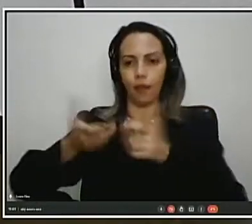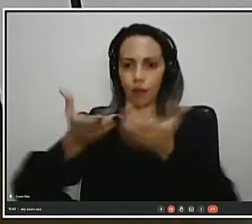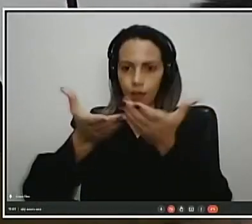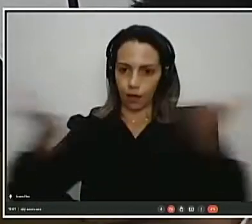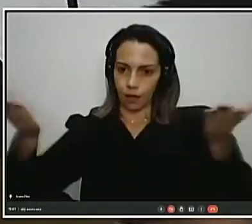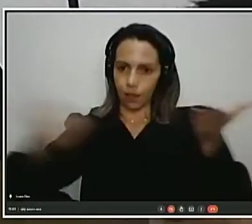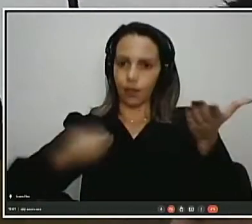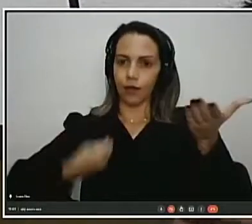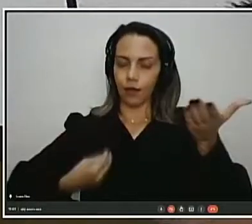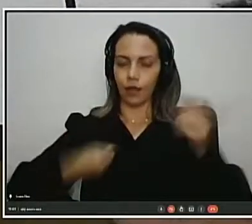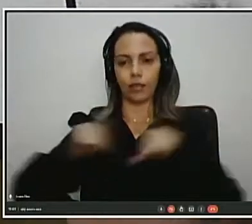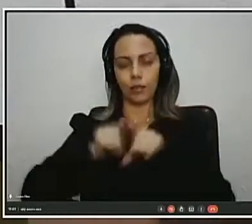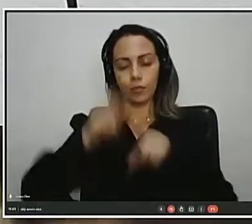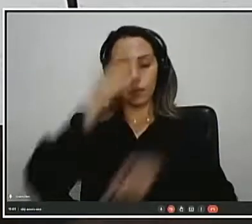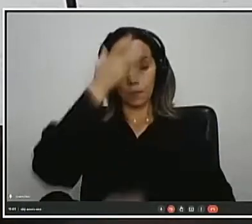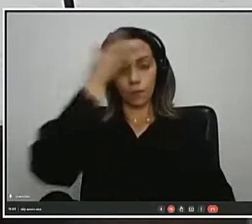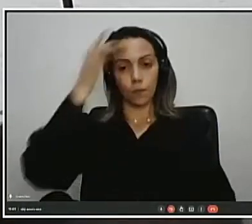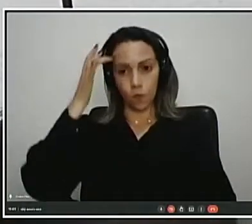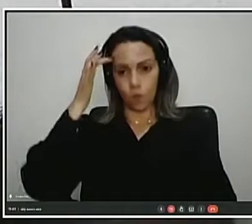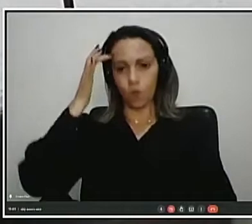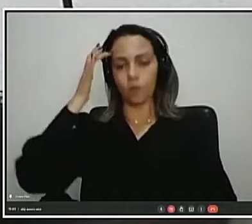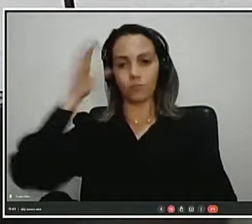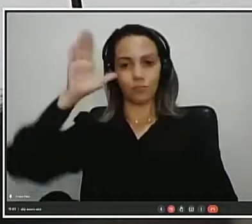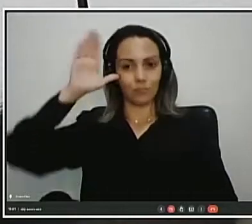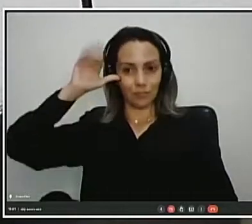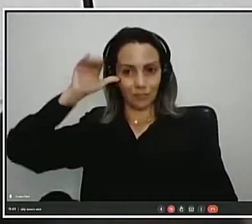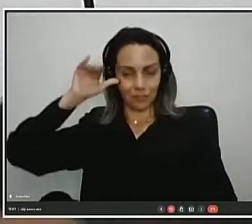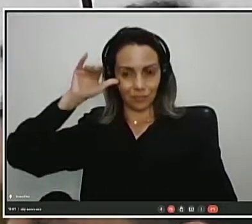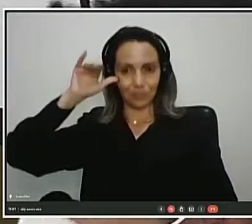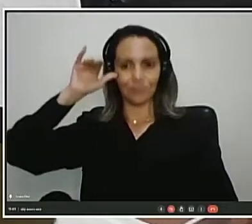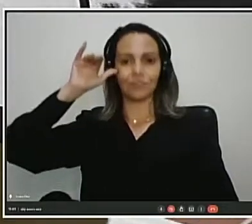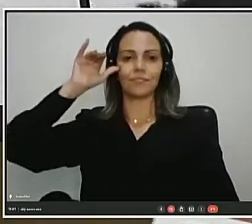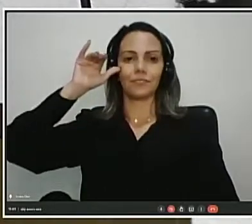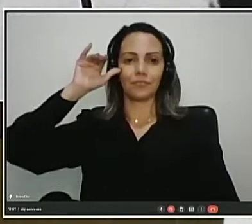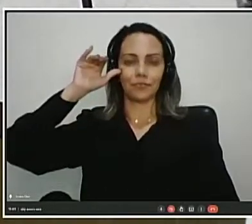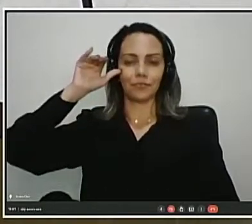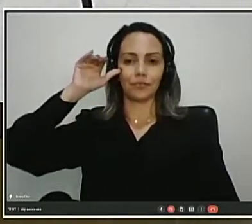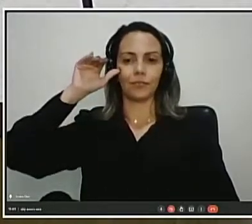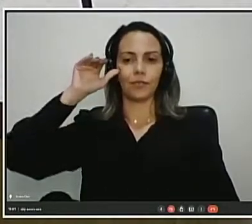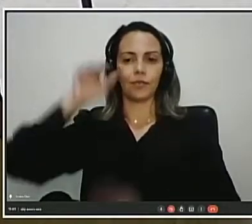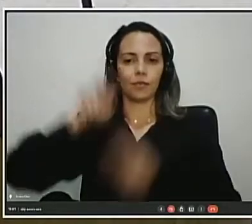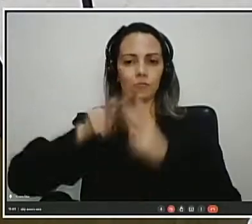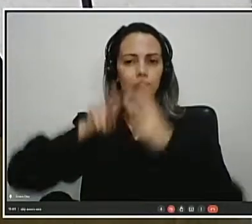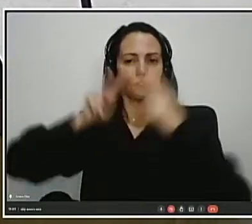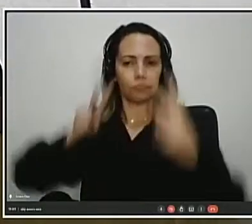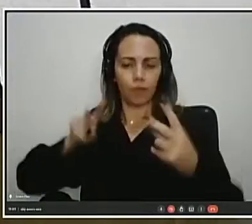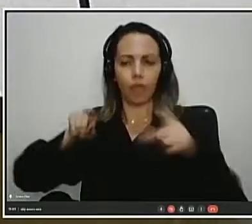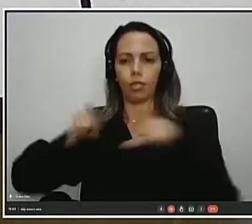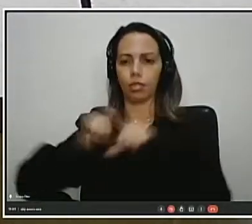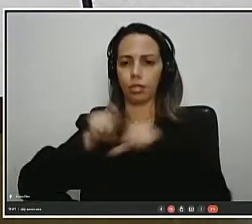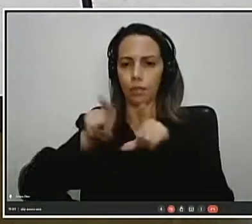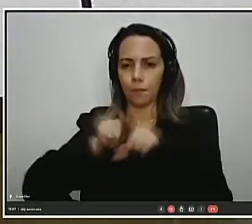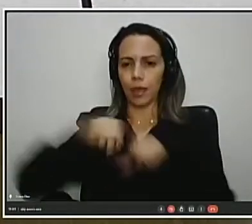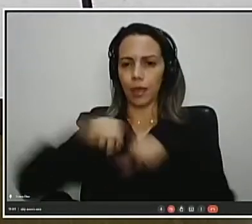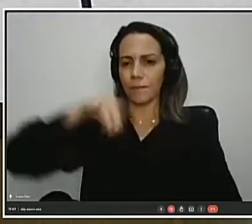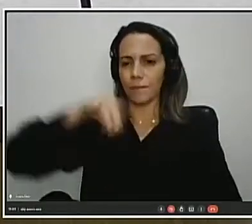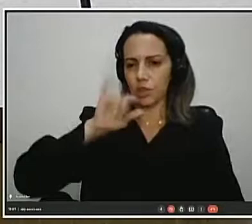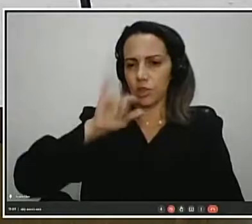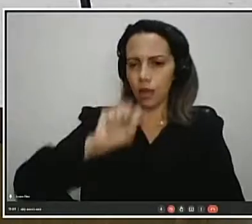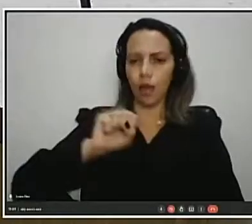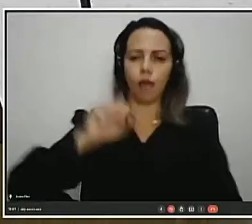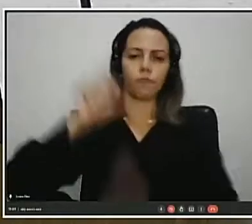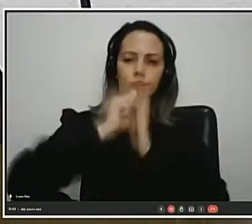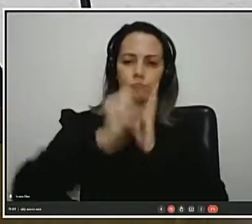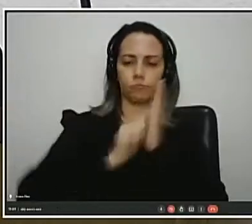presente e quem nos acompanha de casa e também a imprensa escrita e falada. Faço uso da tribuna hoje para